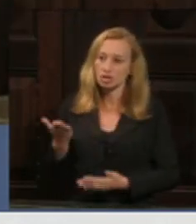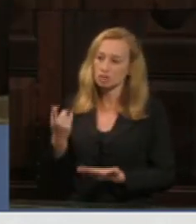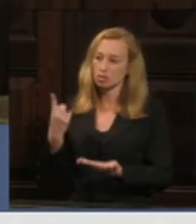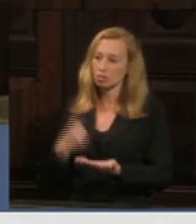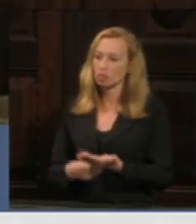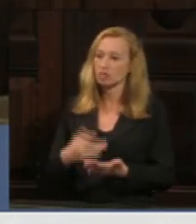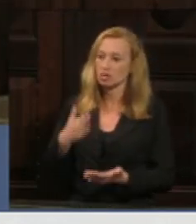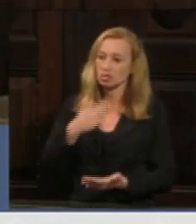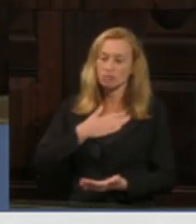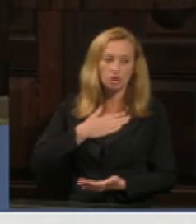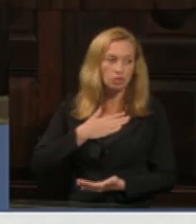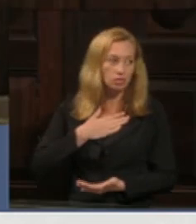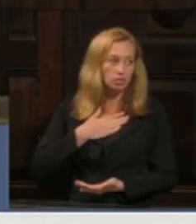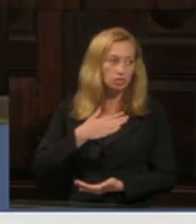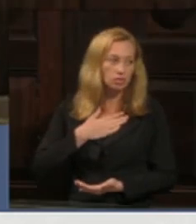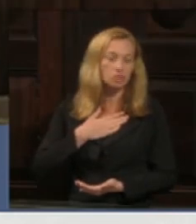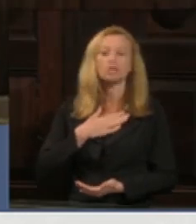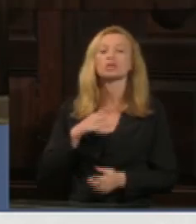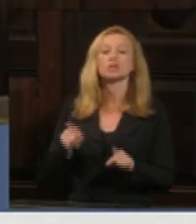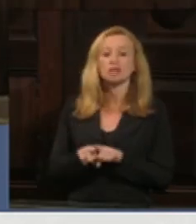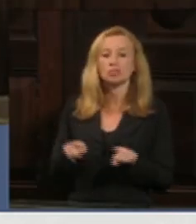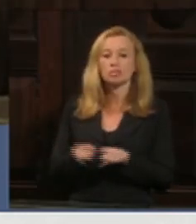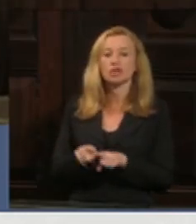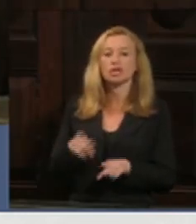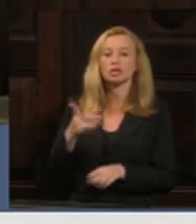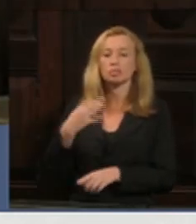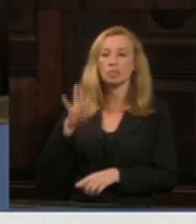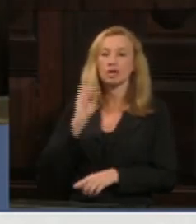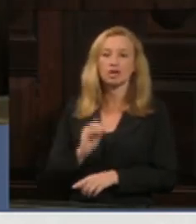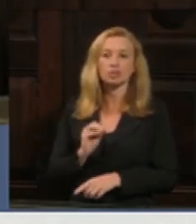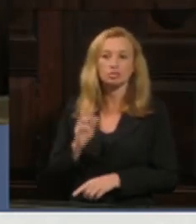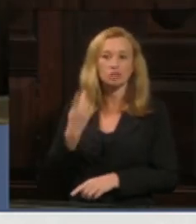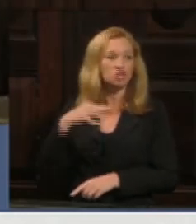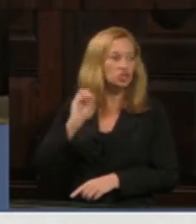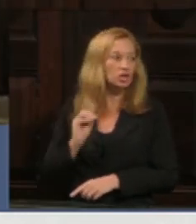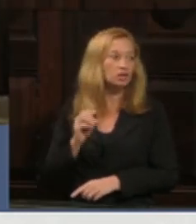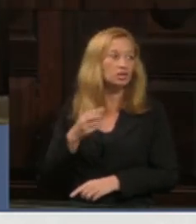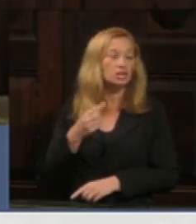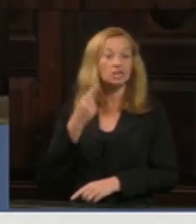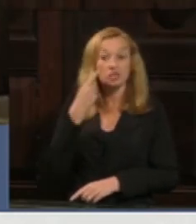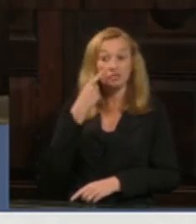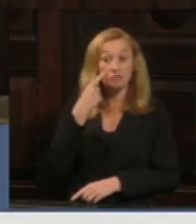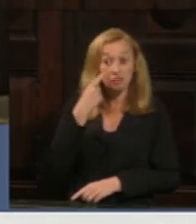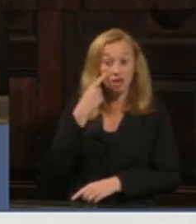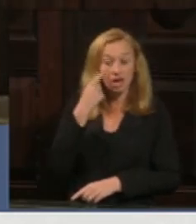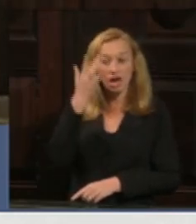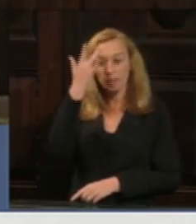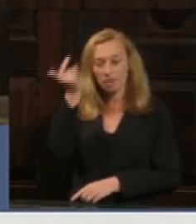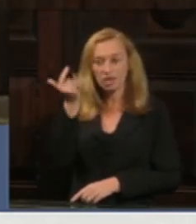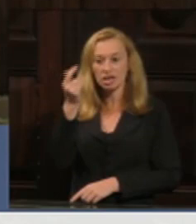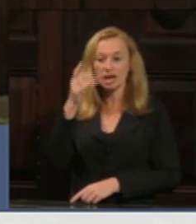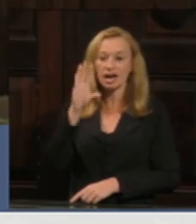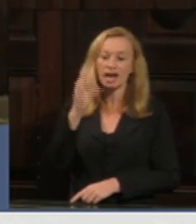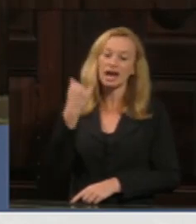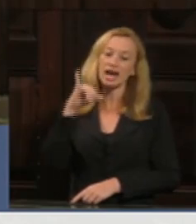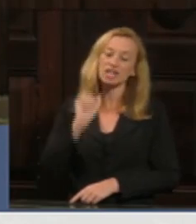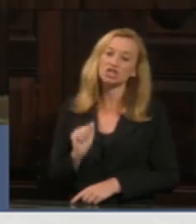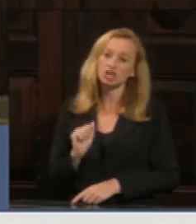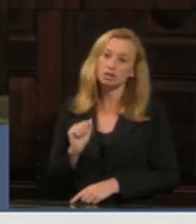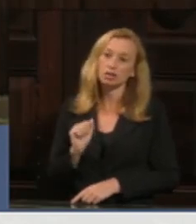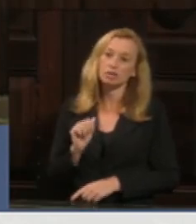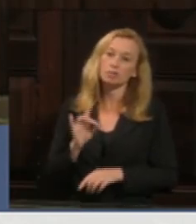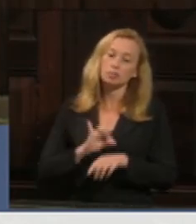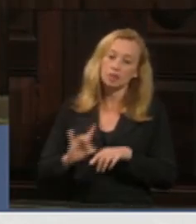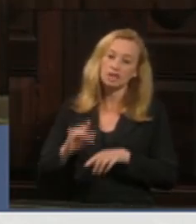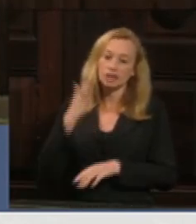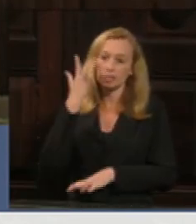também pelo nosso querido Chico Machado, de abrir essa caixa preta, Marina. Nós vamos investigar a fundo, Chico, e vamos descobrir e